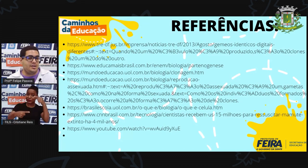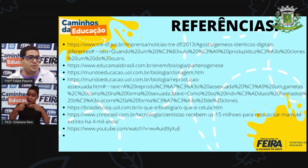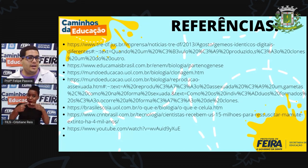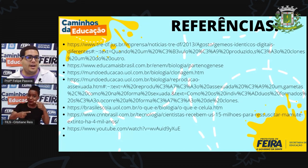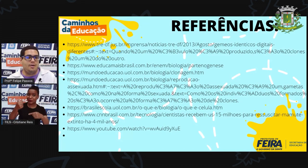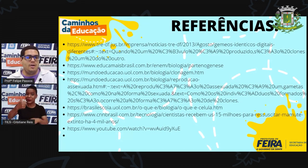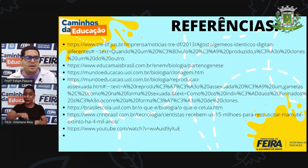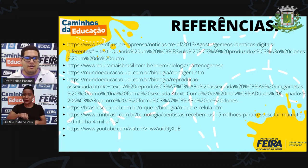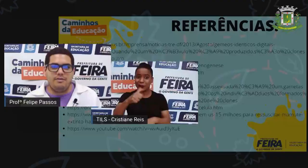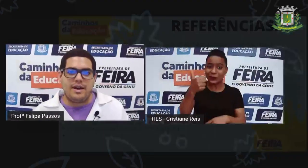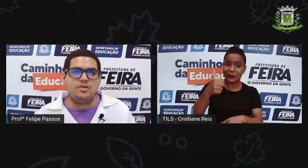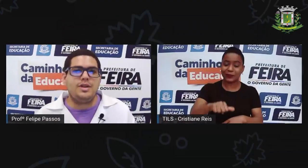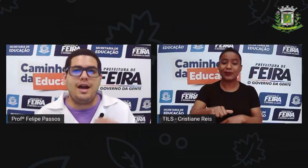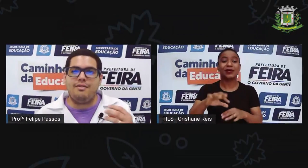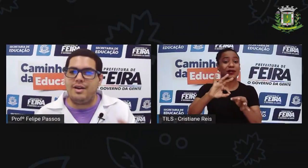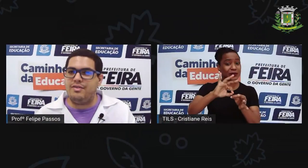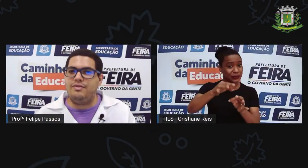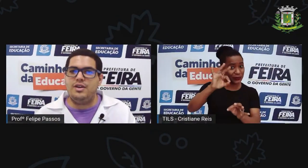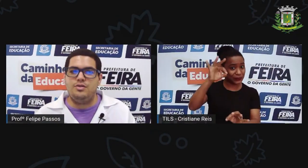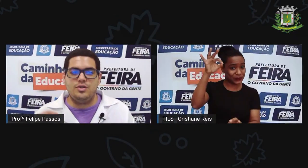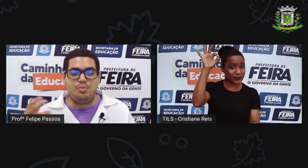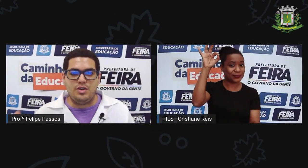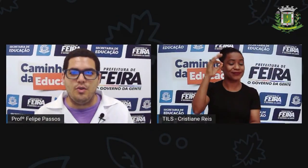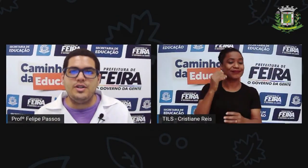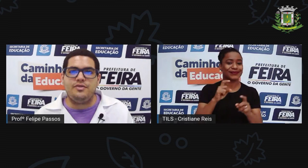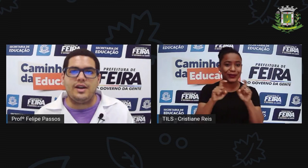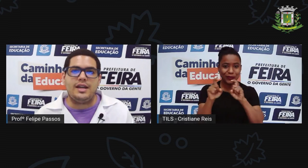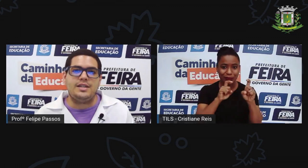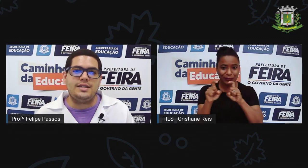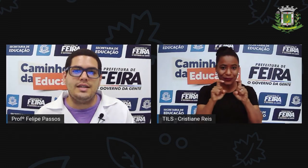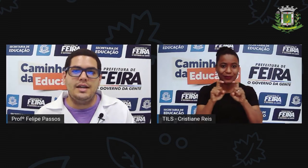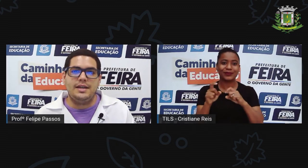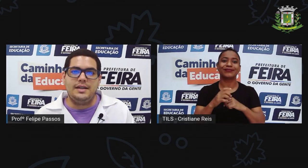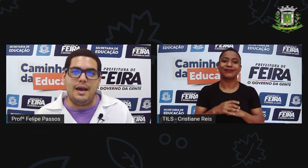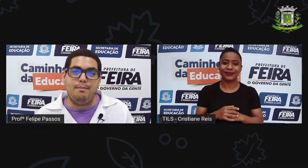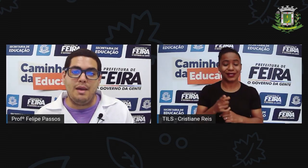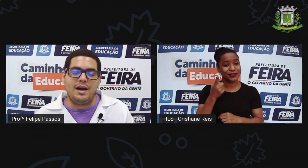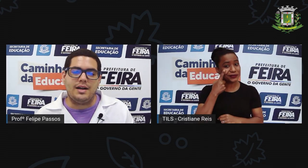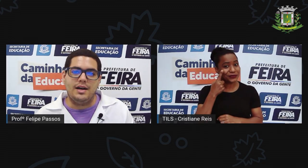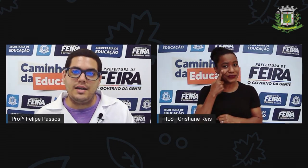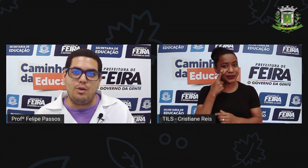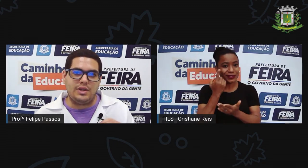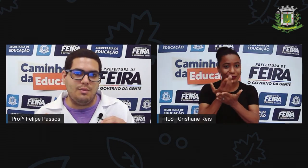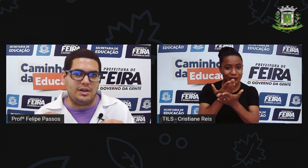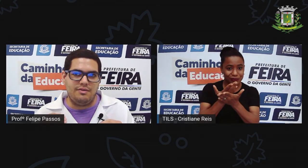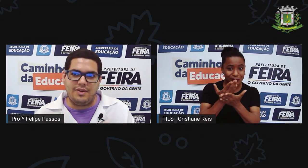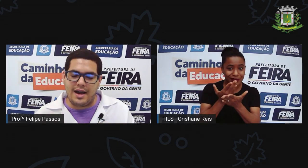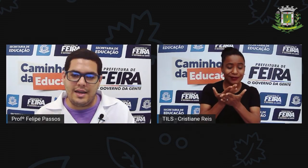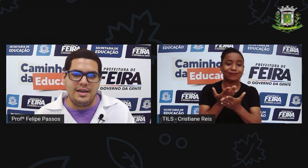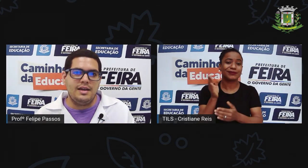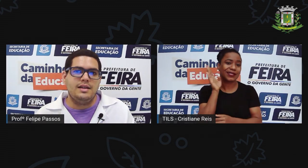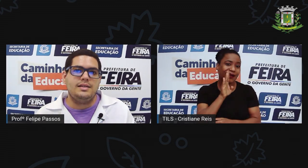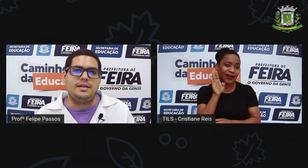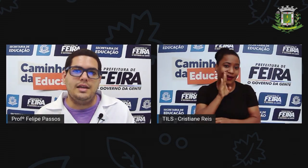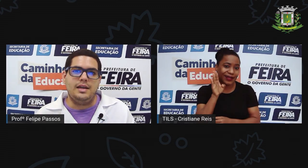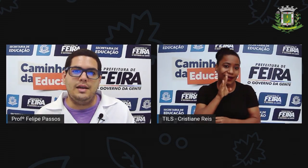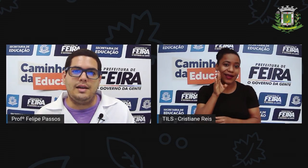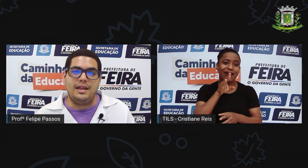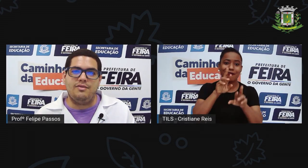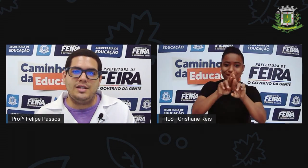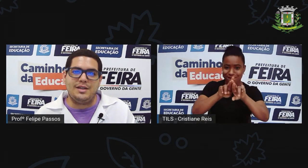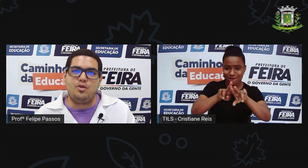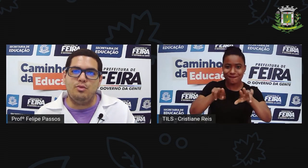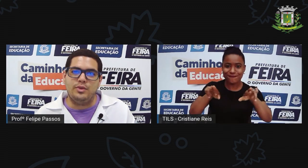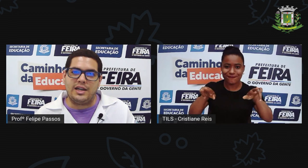você achou legal, vai estudar, vai ver vídeos, opiniões diferentes, que é bem bacana e é um tema que vai ser